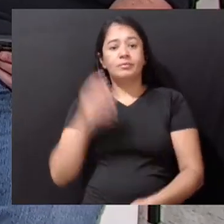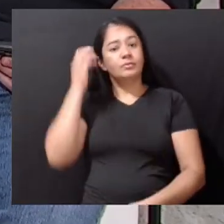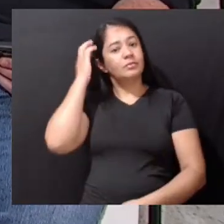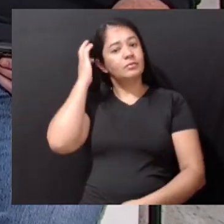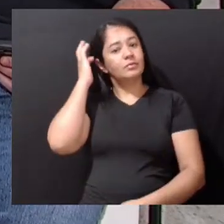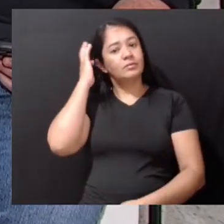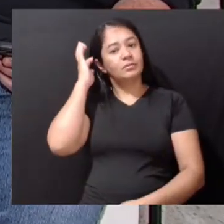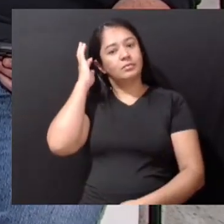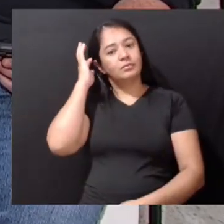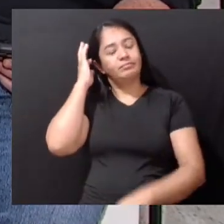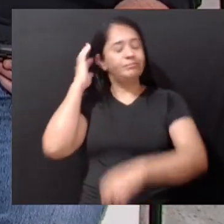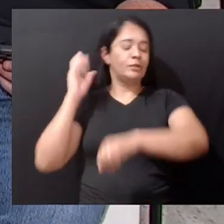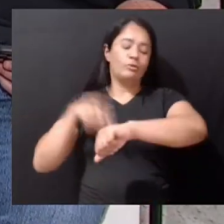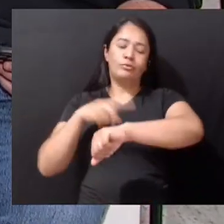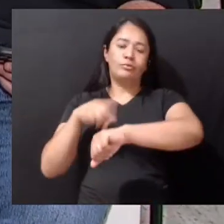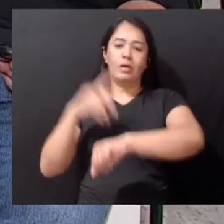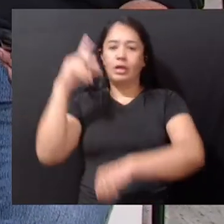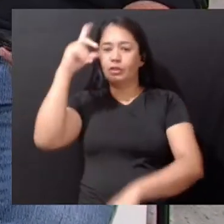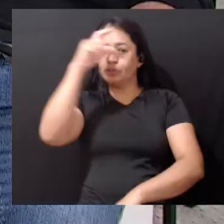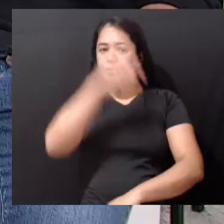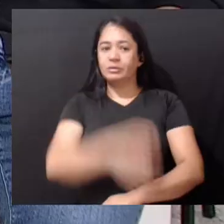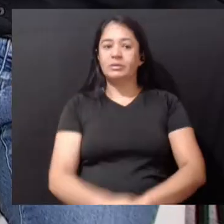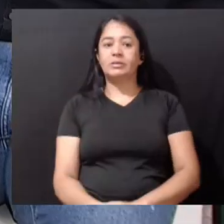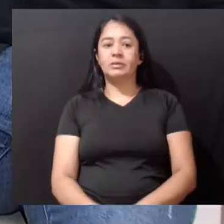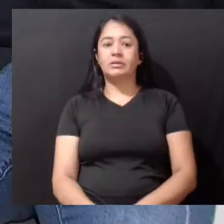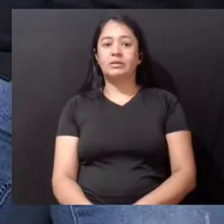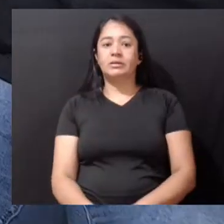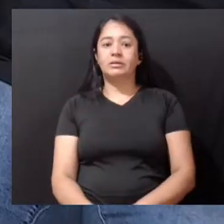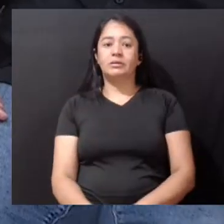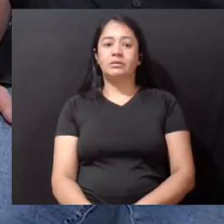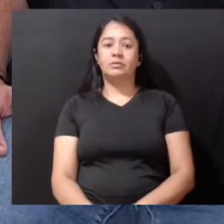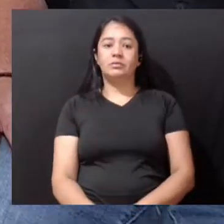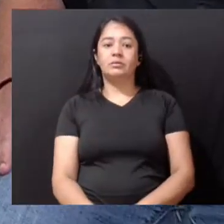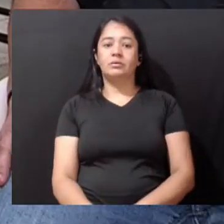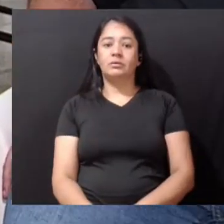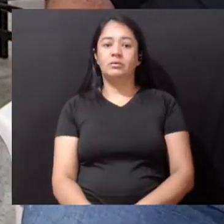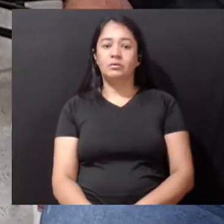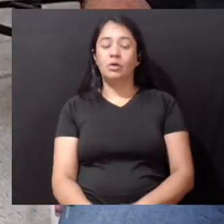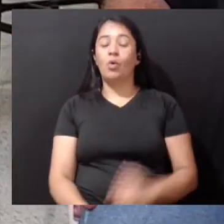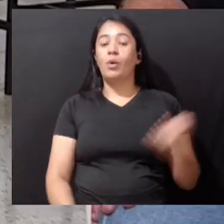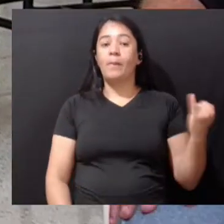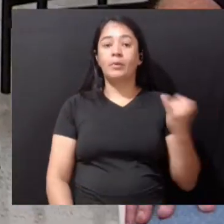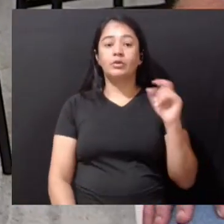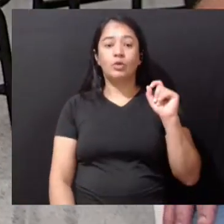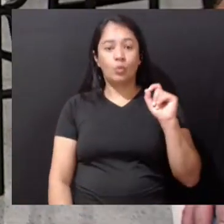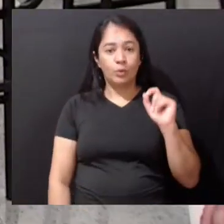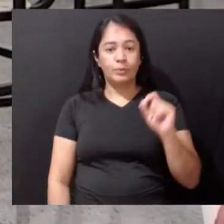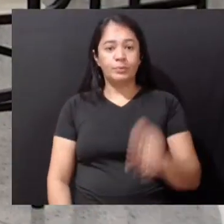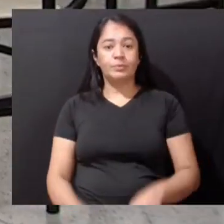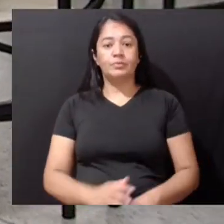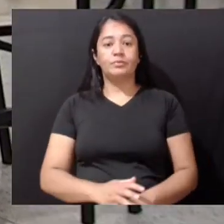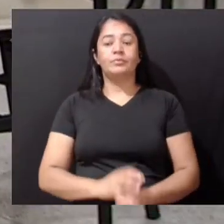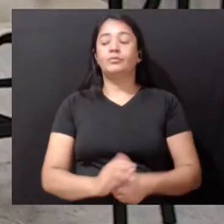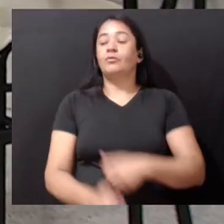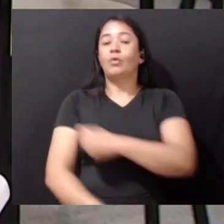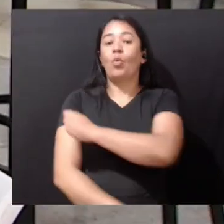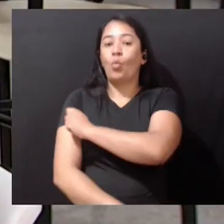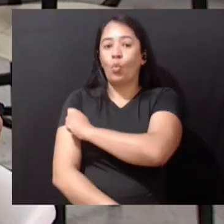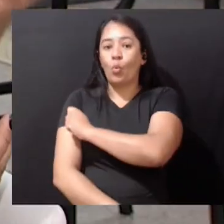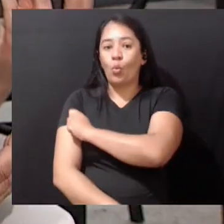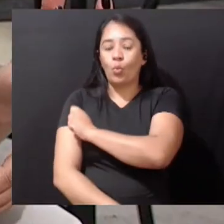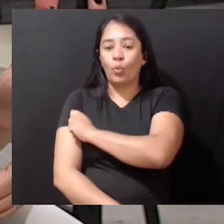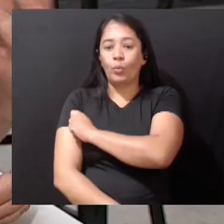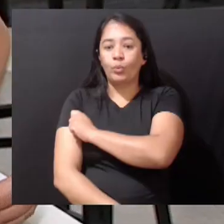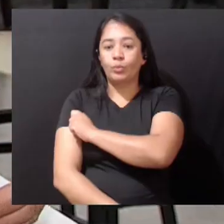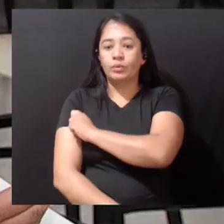a prova, tô passando 2, 3 minutos nessa questão. O importante é que o aluno não fique muito tempo